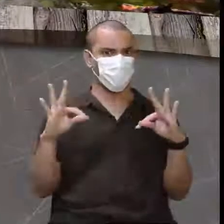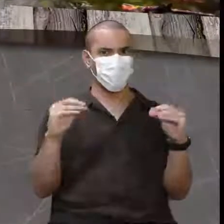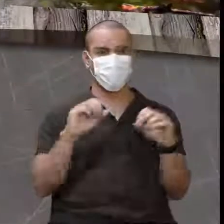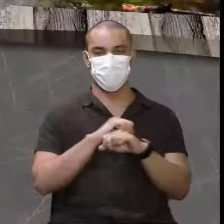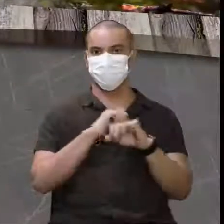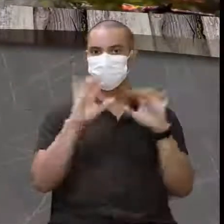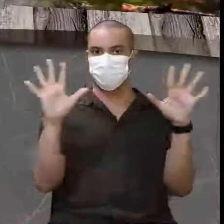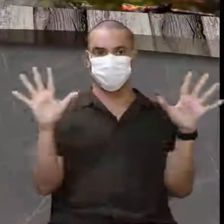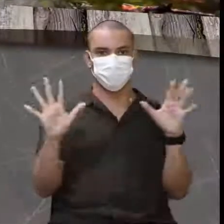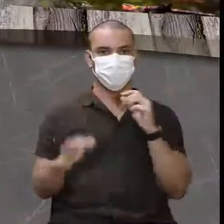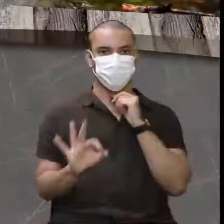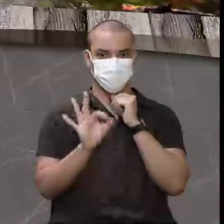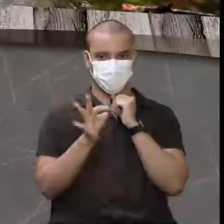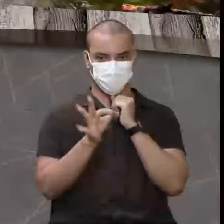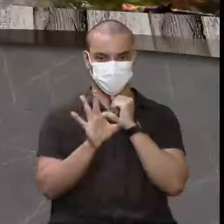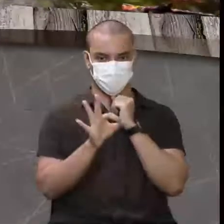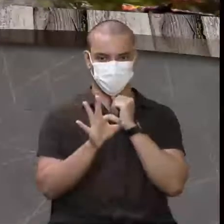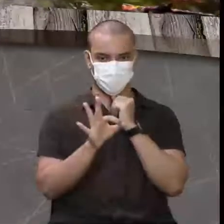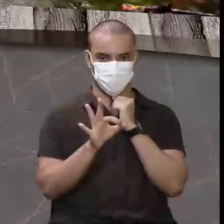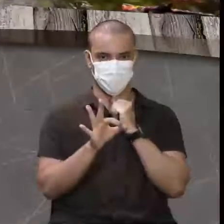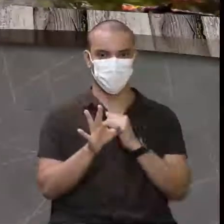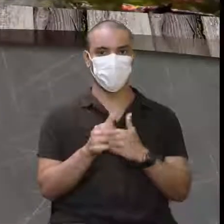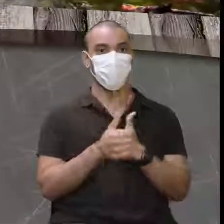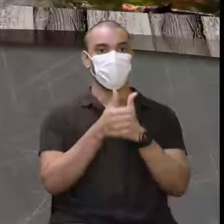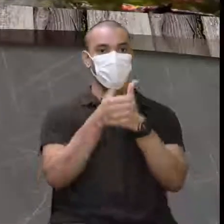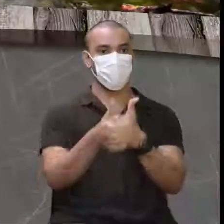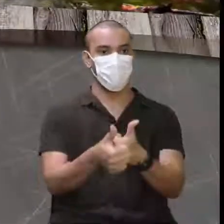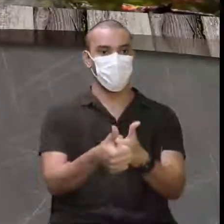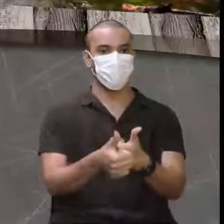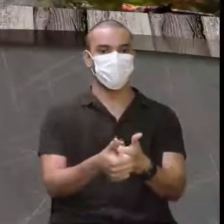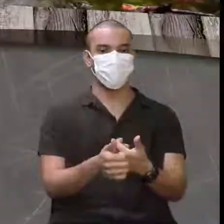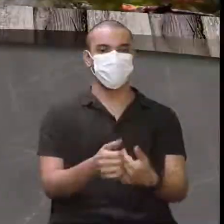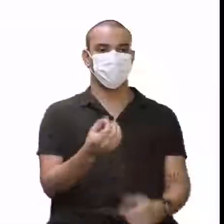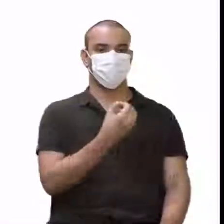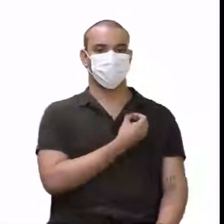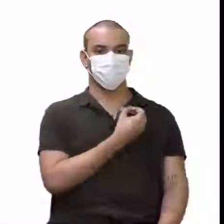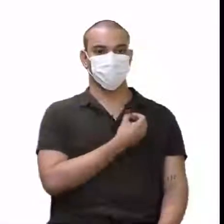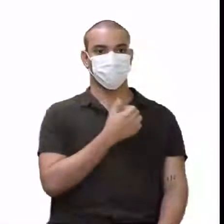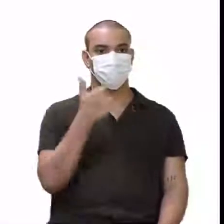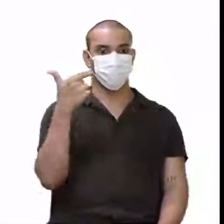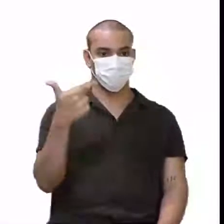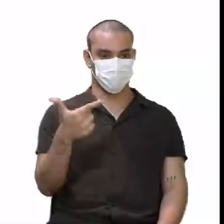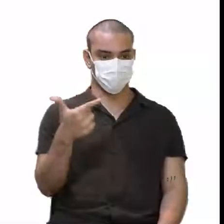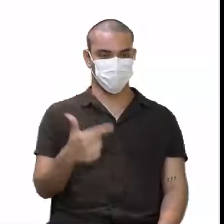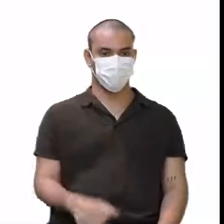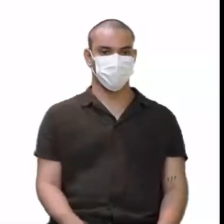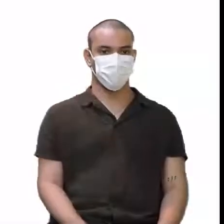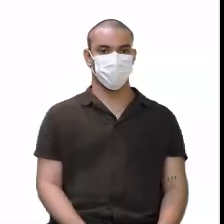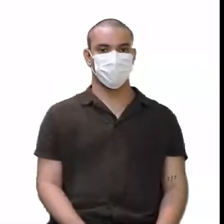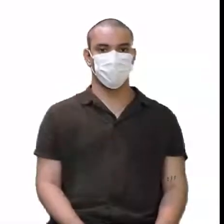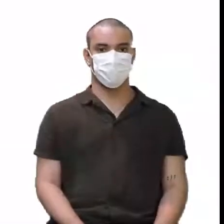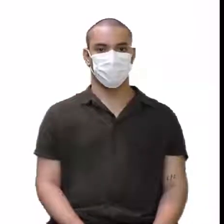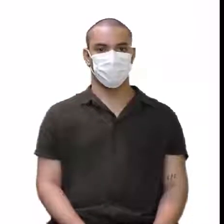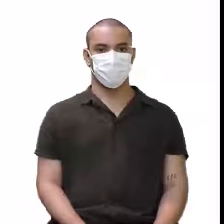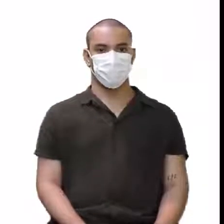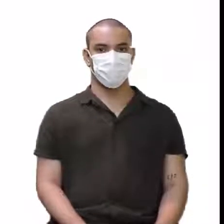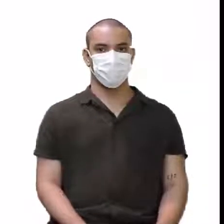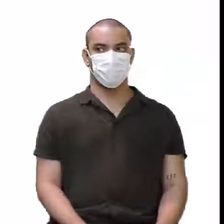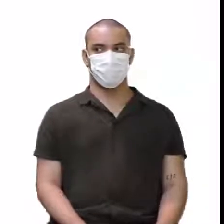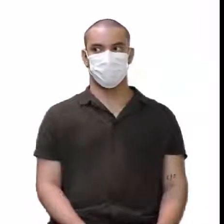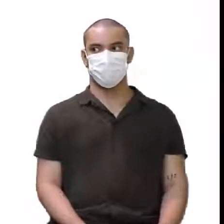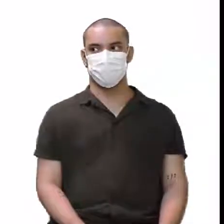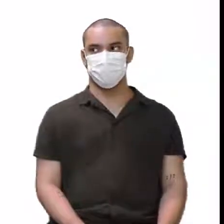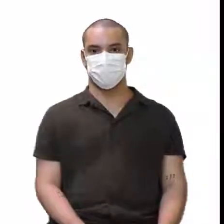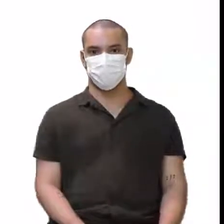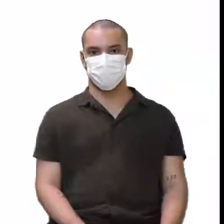mais claro, tá bom? Seguindo no quadro, questão de número 2. Vamos lá?